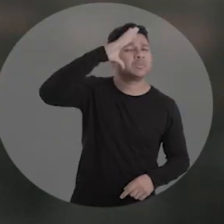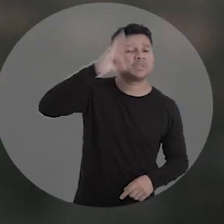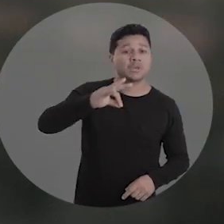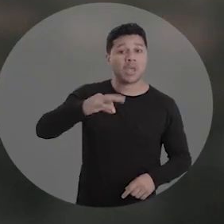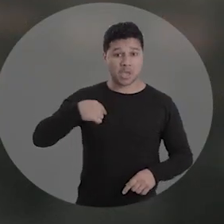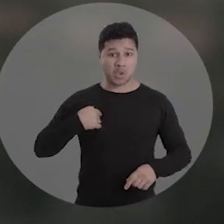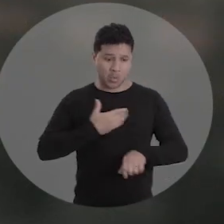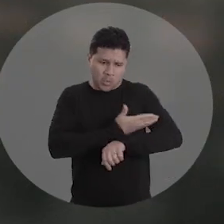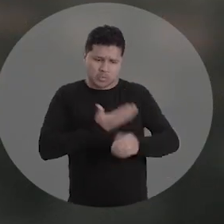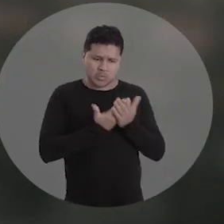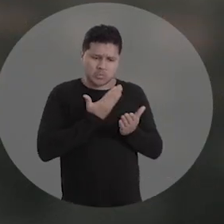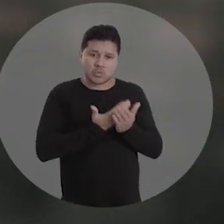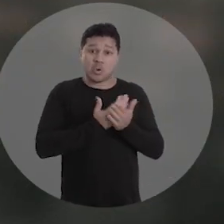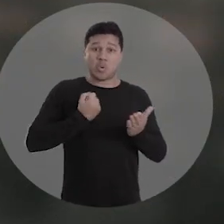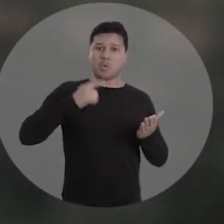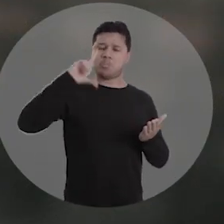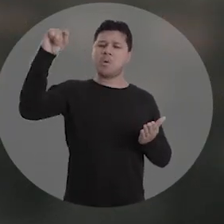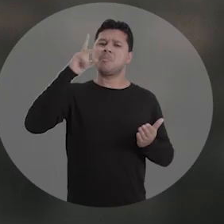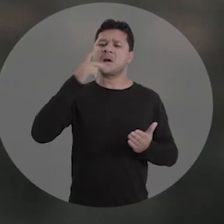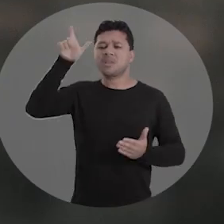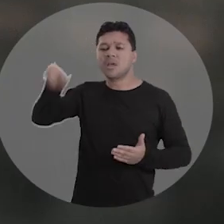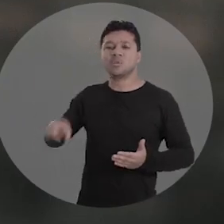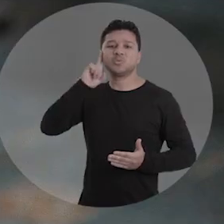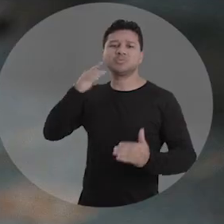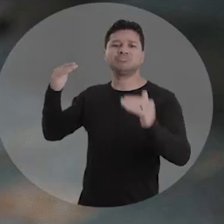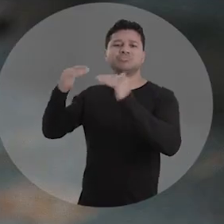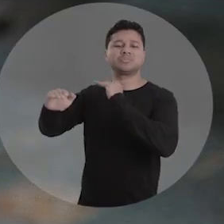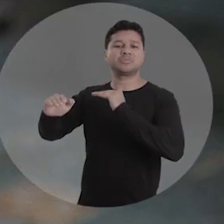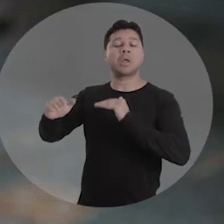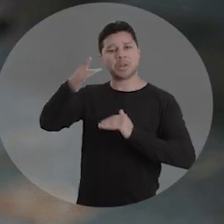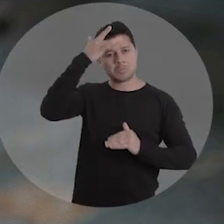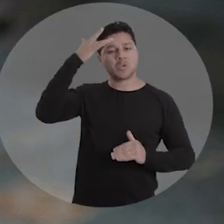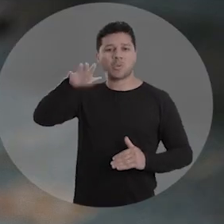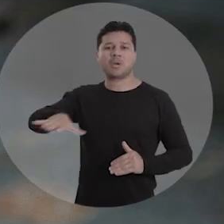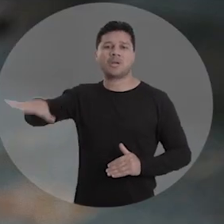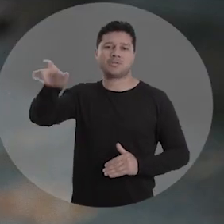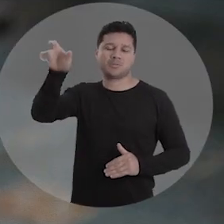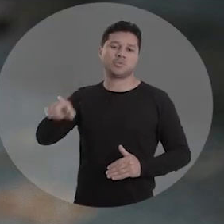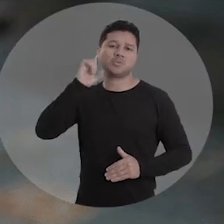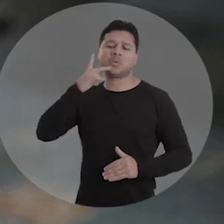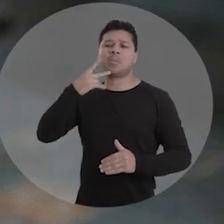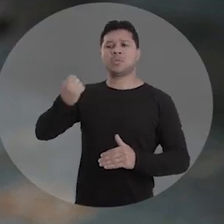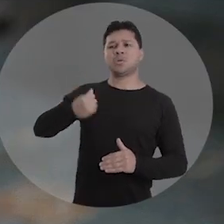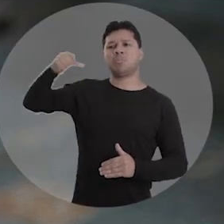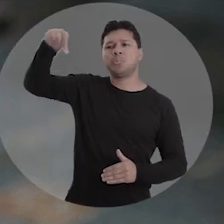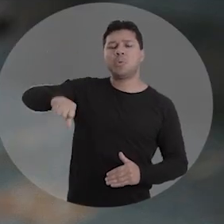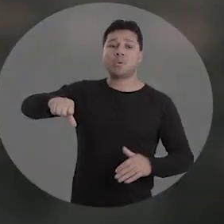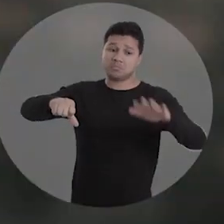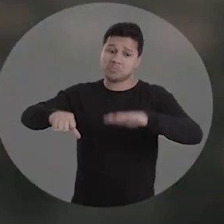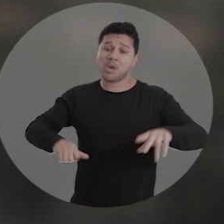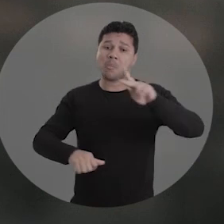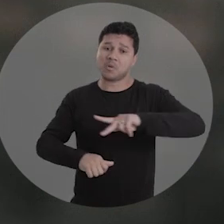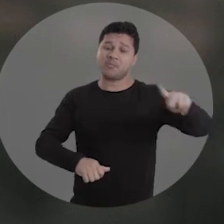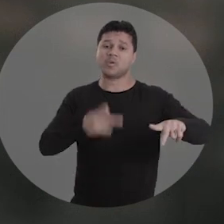como sempre foi muito estudioso e notas boas não batia com quem era surdo que as pessoas com surdez de um mau desempenho na escola era essa